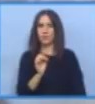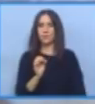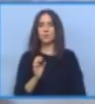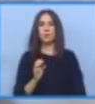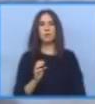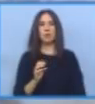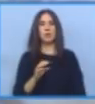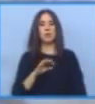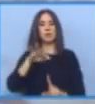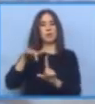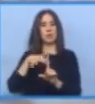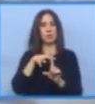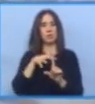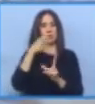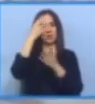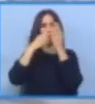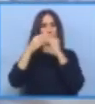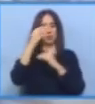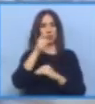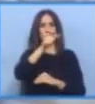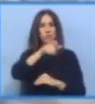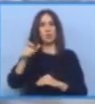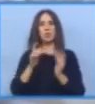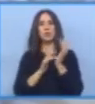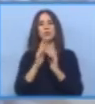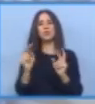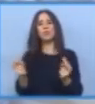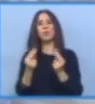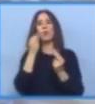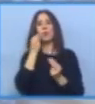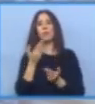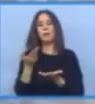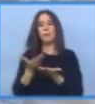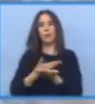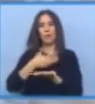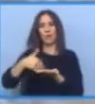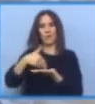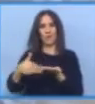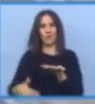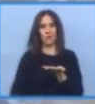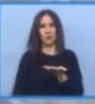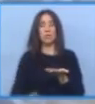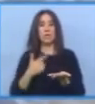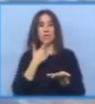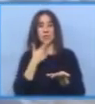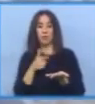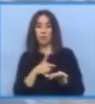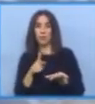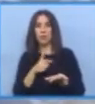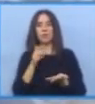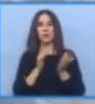Os discípulos reconheceram Jesus pela fração do pão. Isto é no momento em que